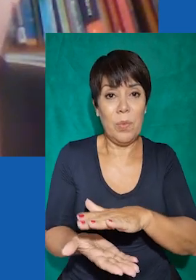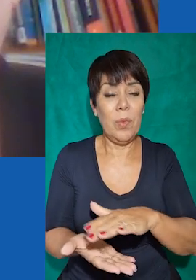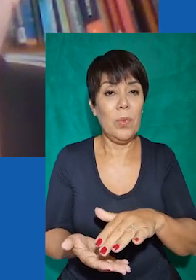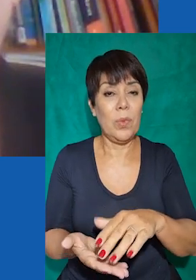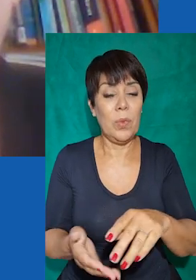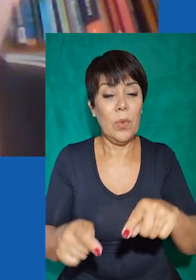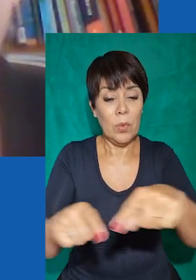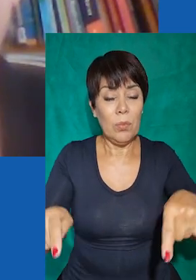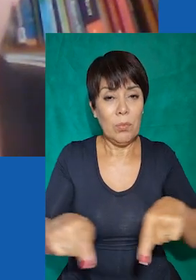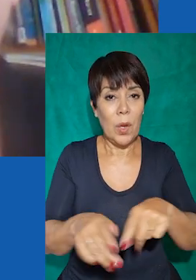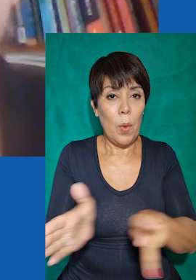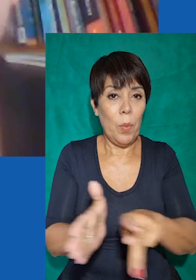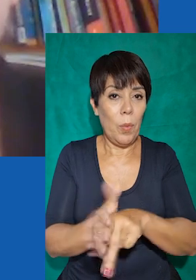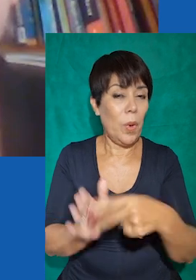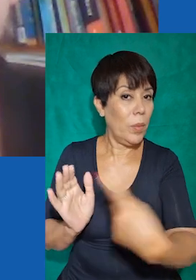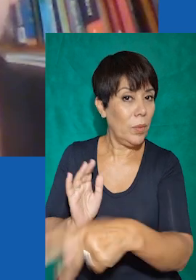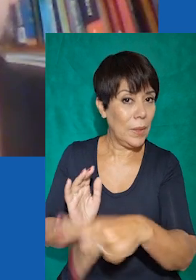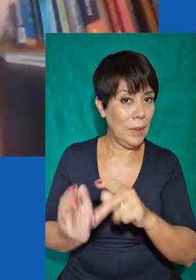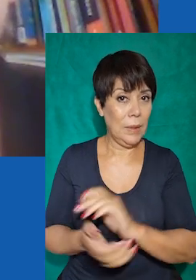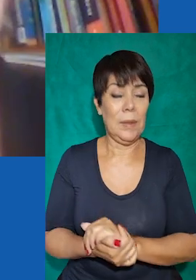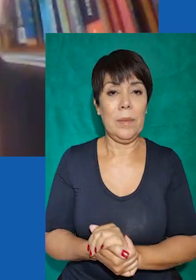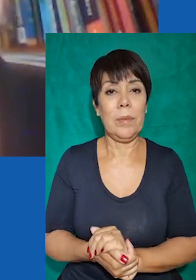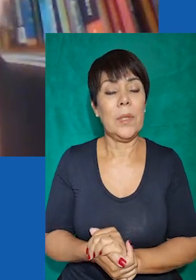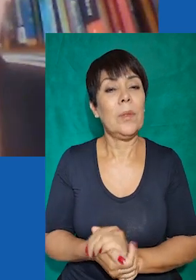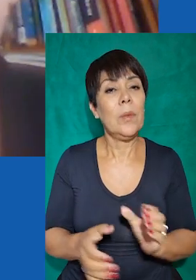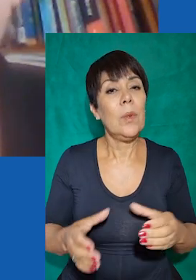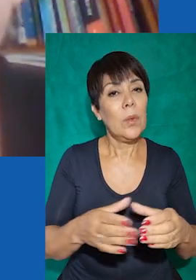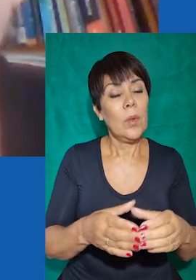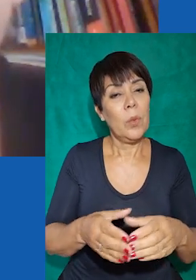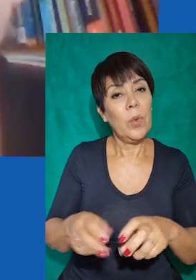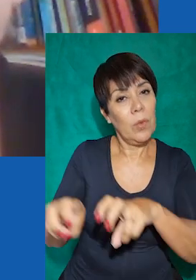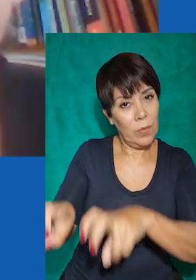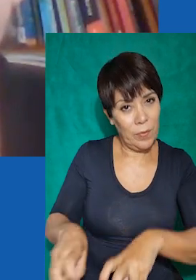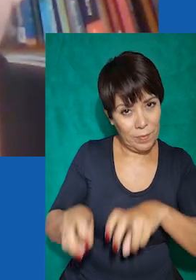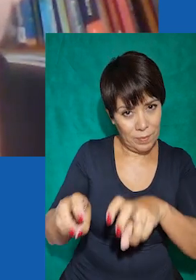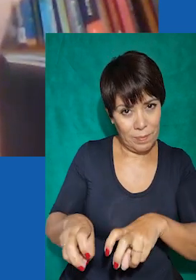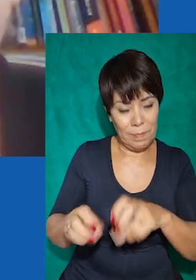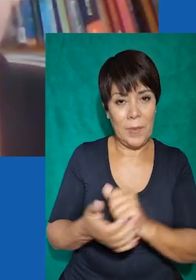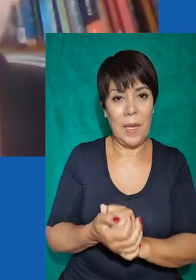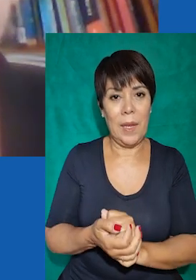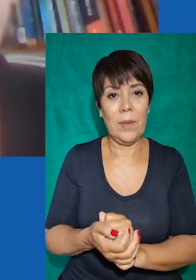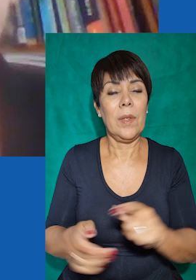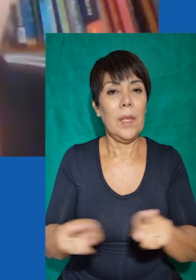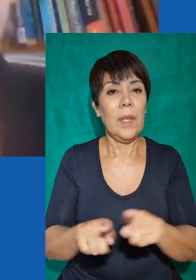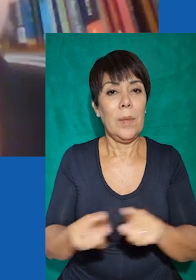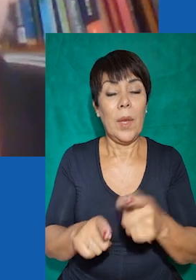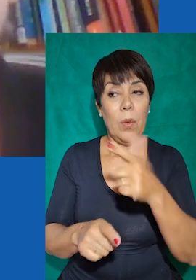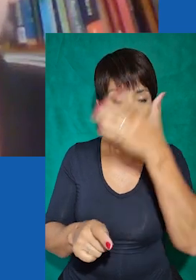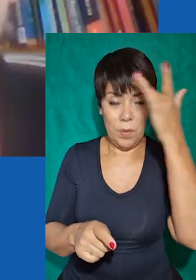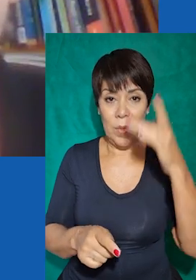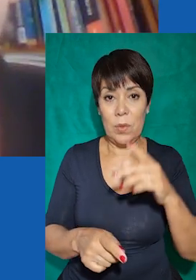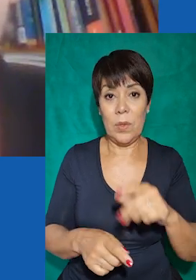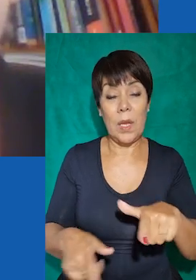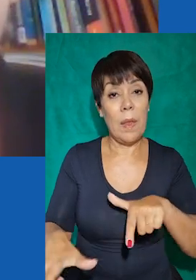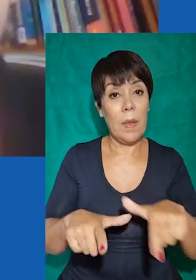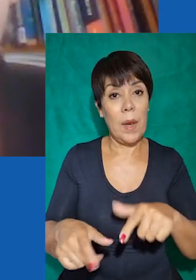das suas terras, né? Então, os fazendeiros, né, sobretudo, quer dizer, o agronegócio em geral, mas sobretudo